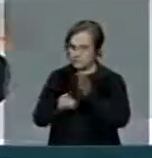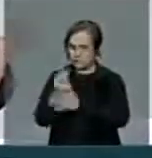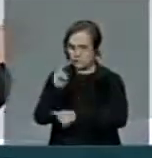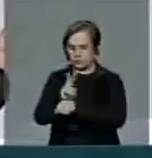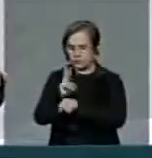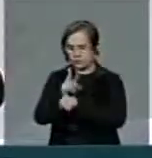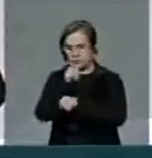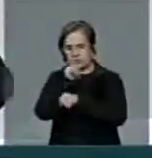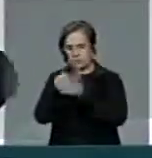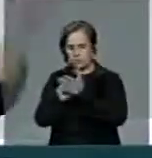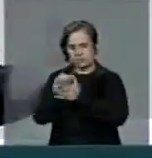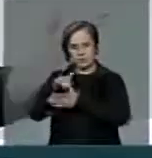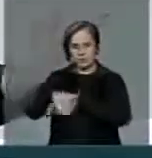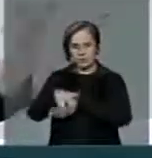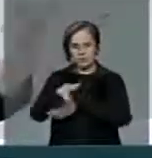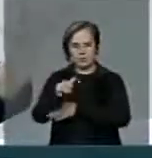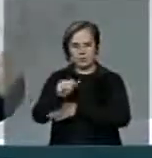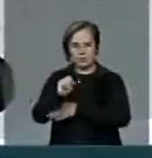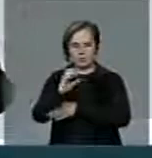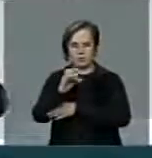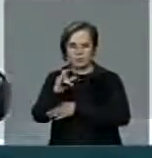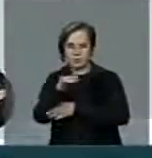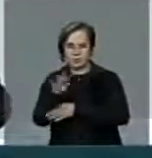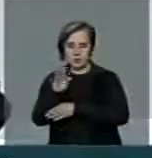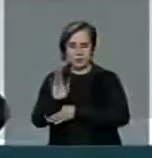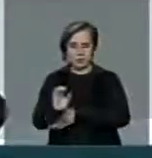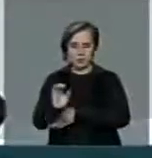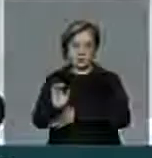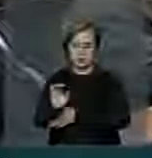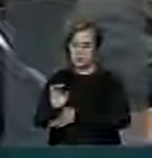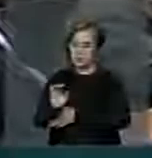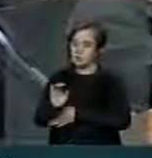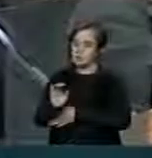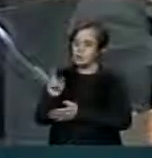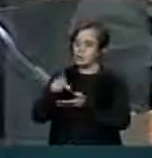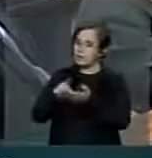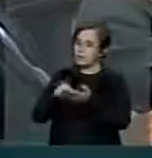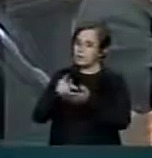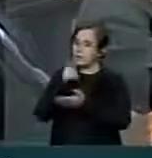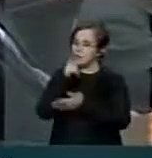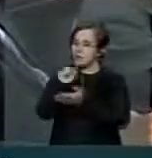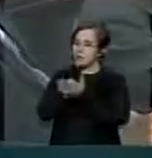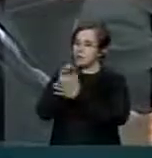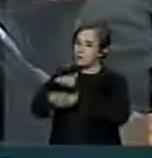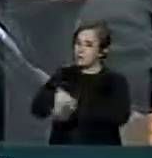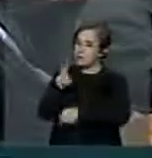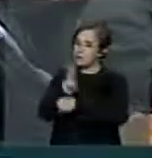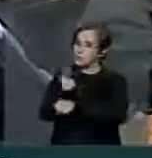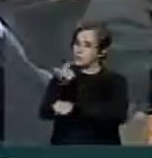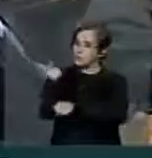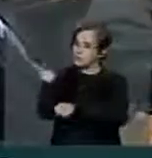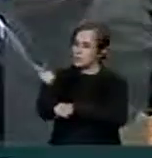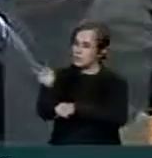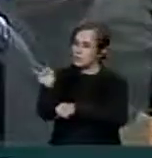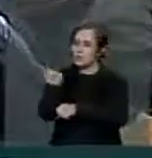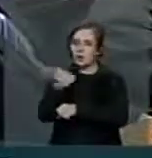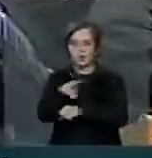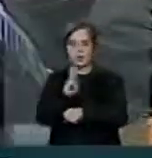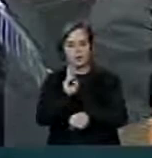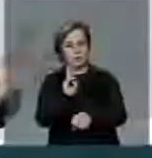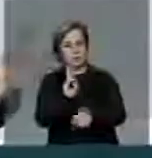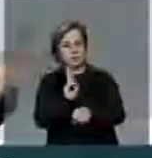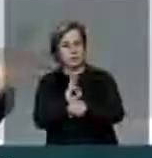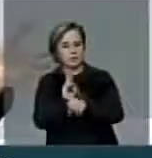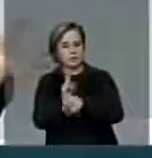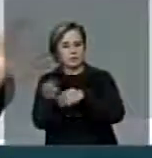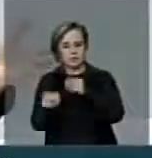há situações, deputado, que é exatamente o oposto. As nascentes não estão protegidas, como eu acabei de relatar, ou que estão protegidos, por exemplo, numa situação de